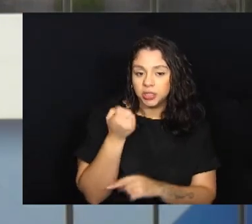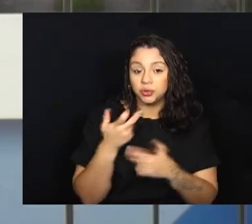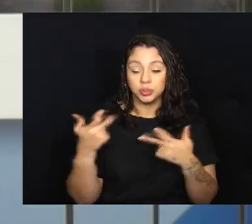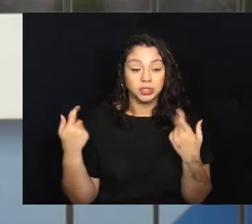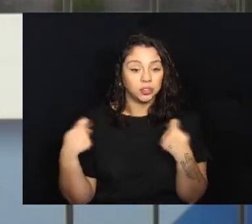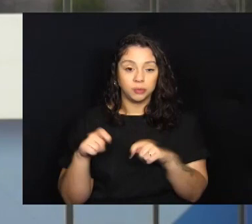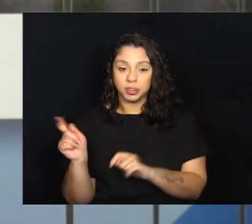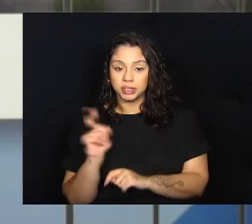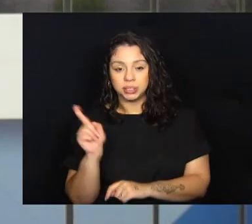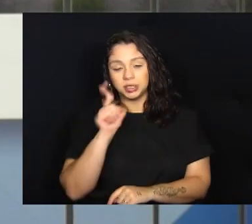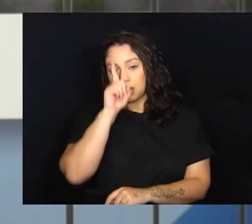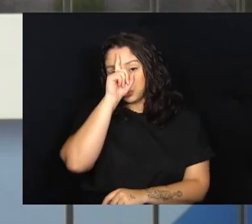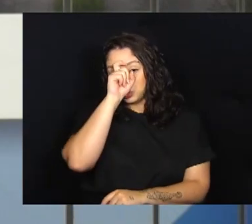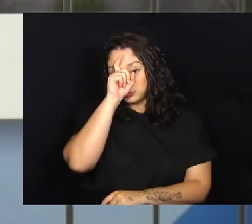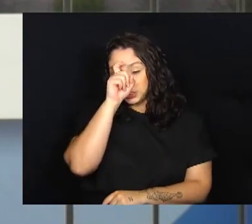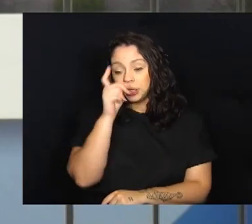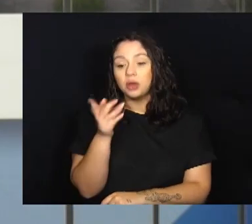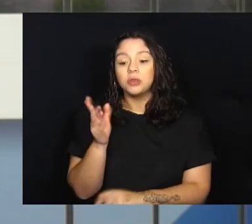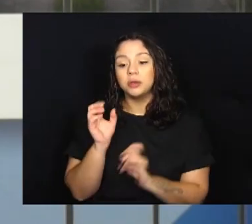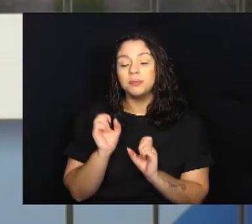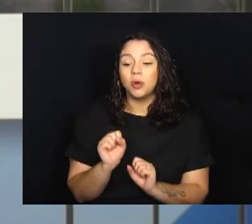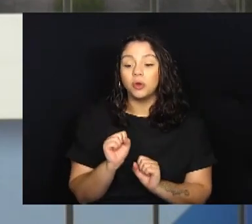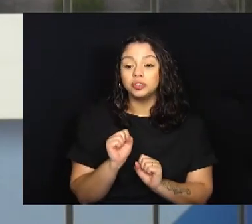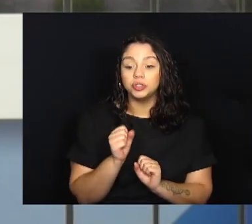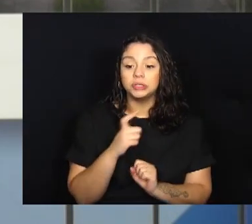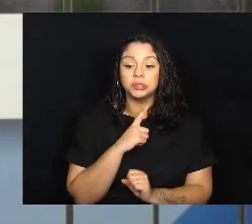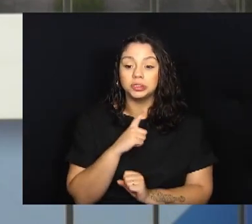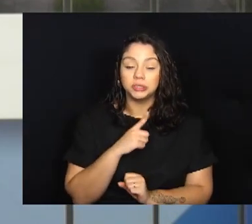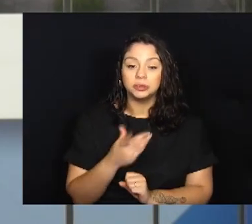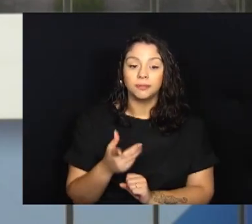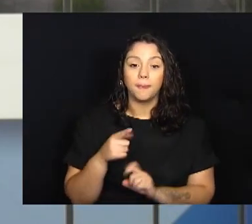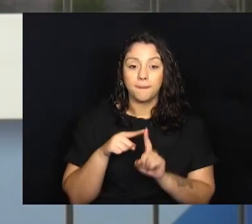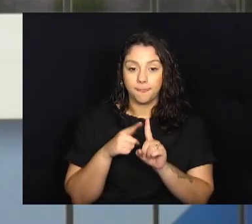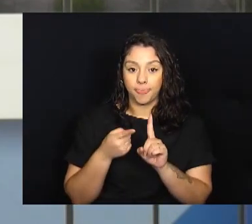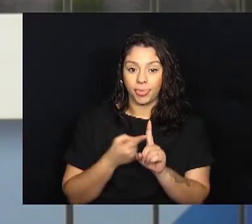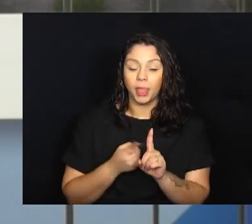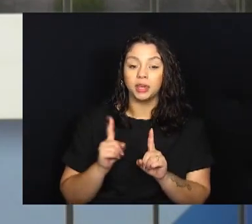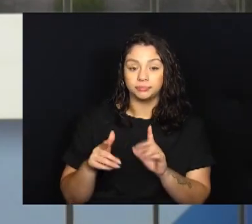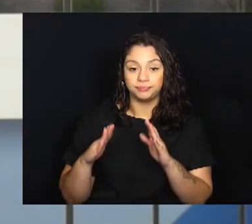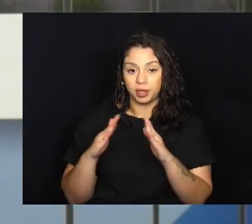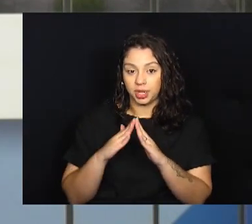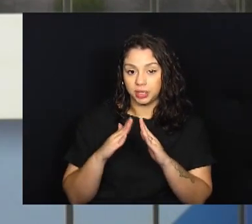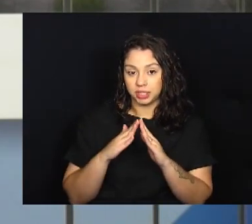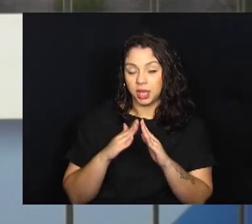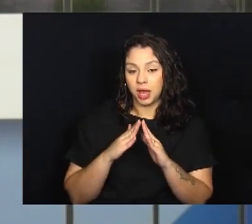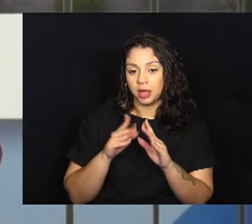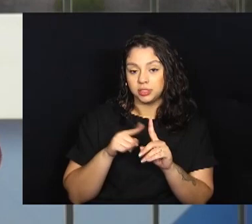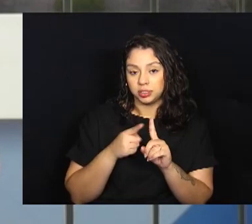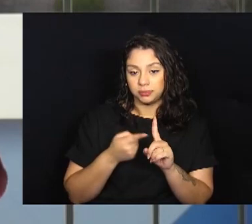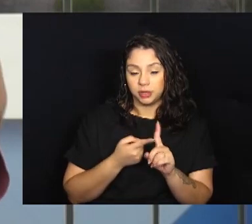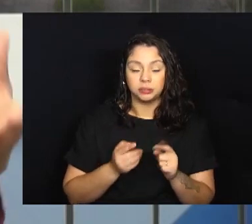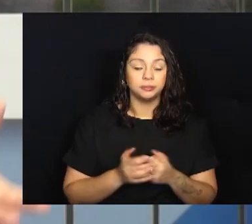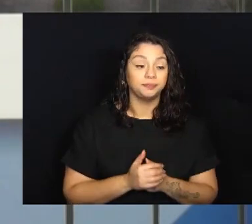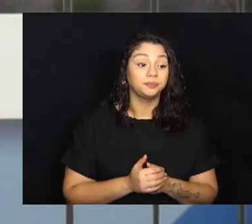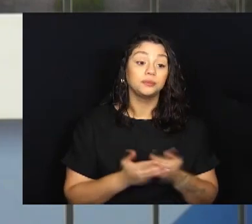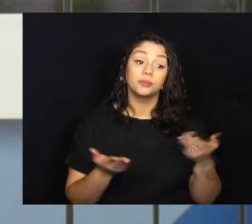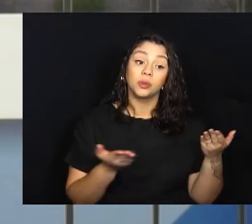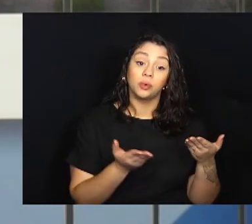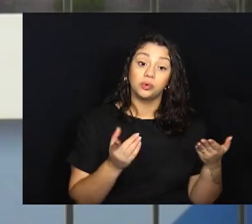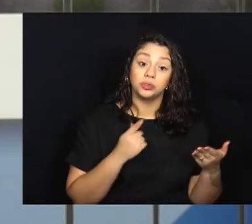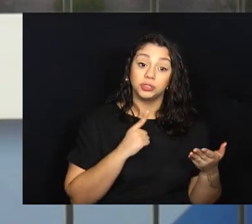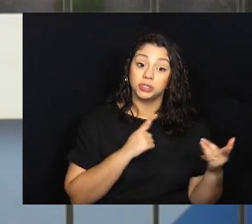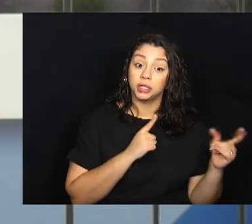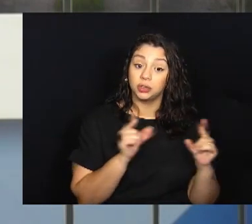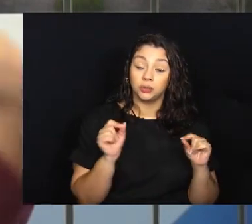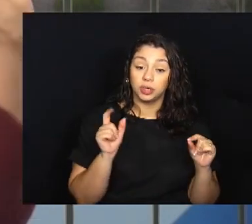a hospitalização, que possam ter o parto nessa casa de parto. Hoje, existe uma tendência